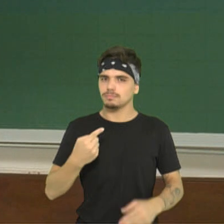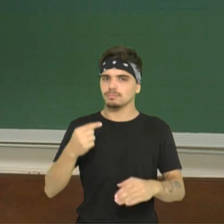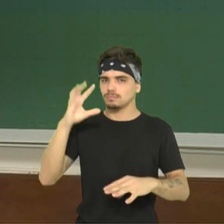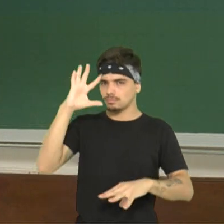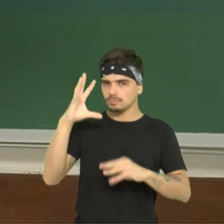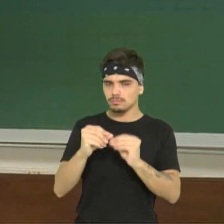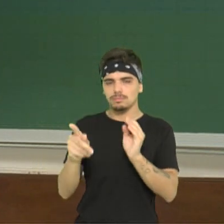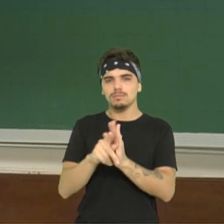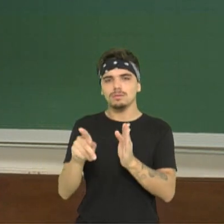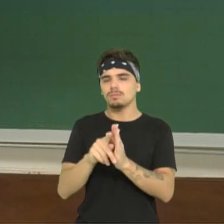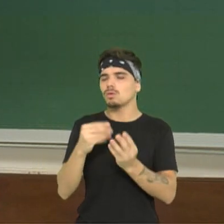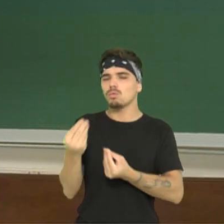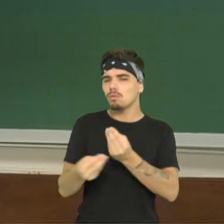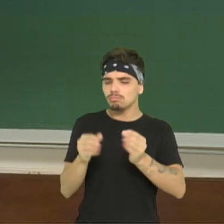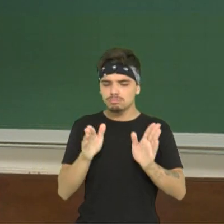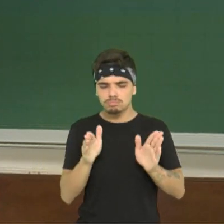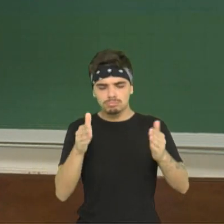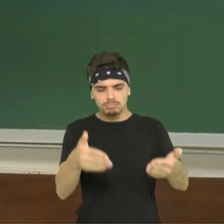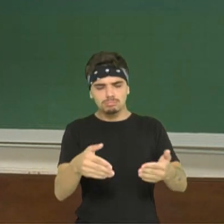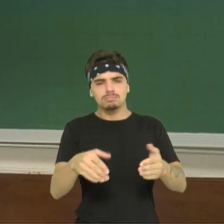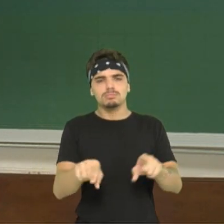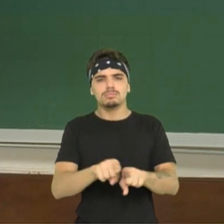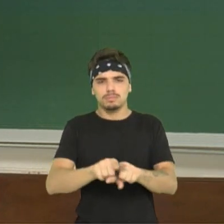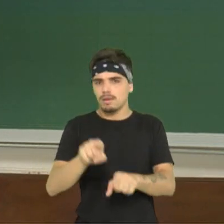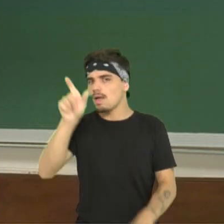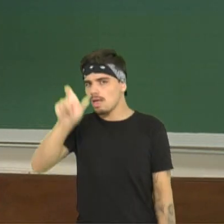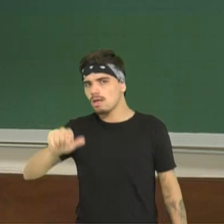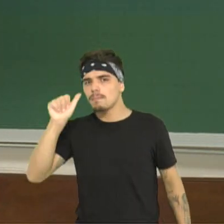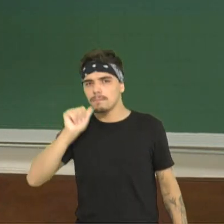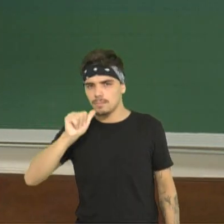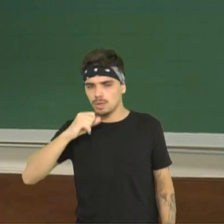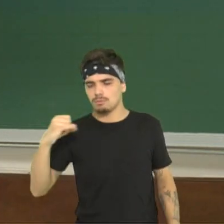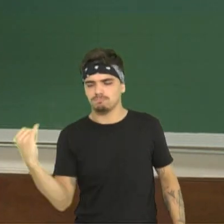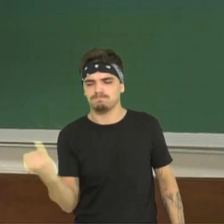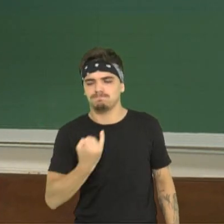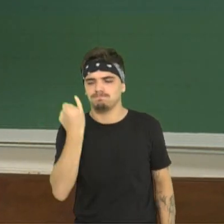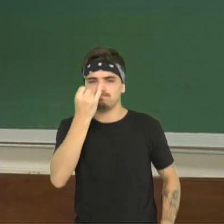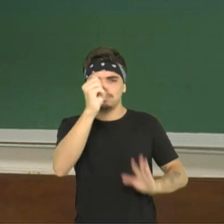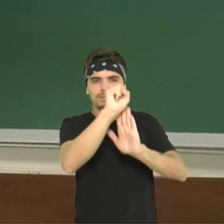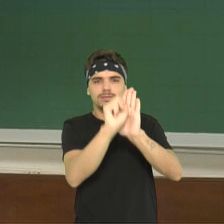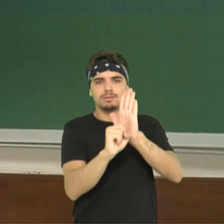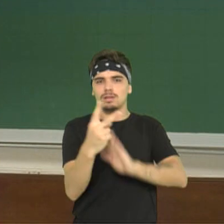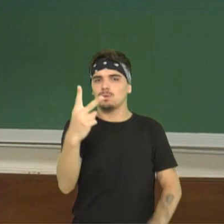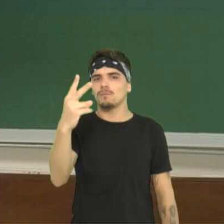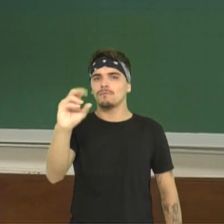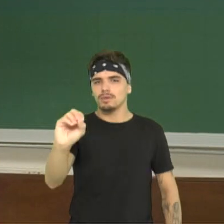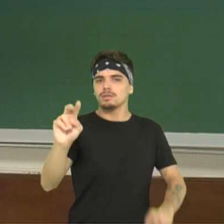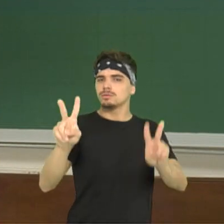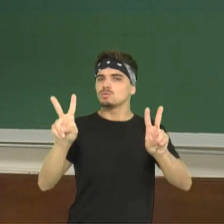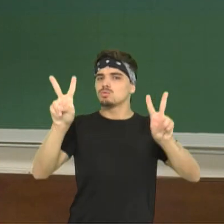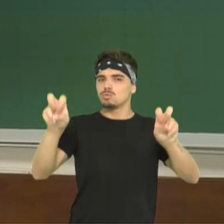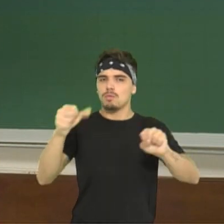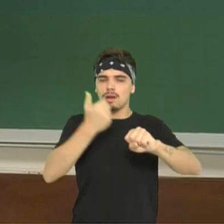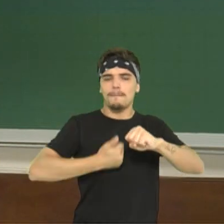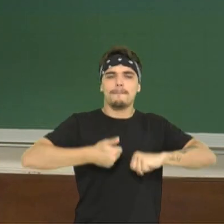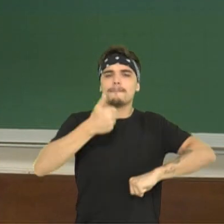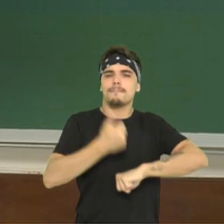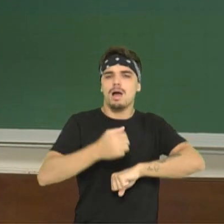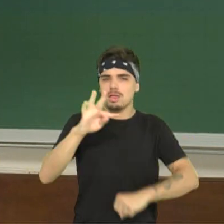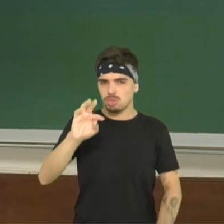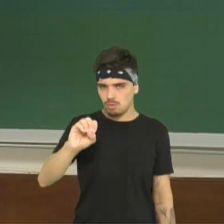dessa filósofa, uma filósofa muito importante para o século XX, sobre a questão do totalitarismo